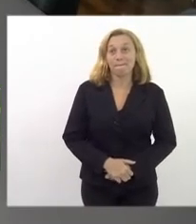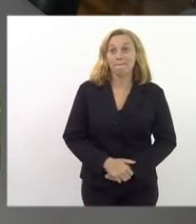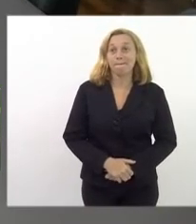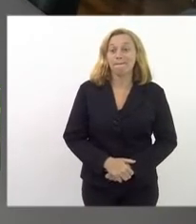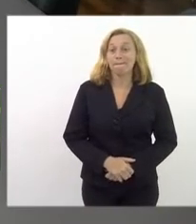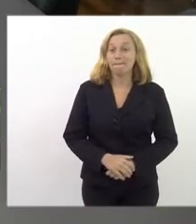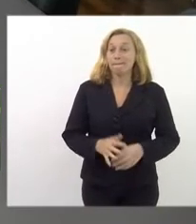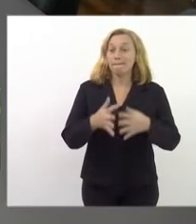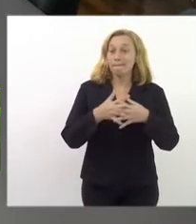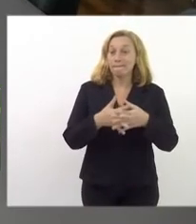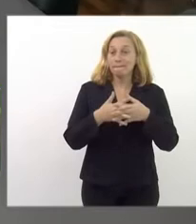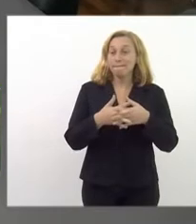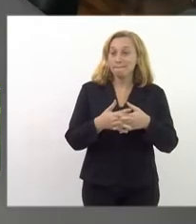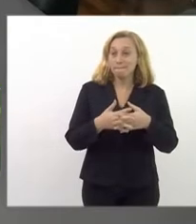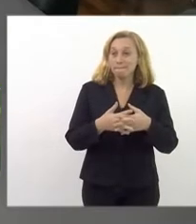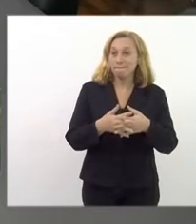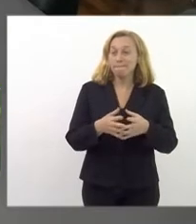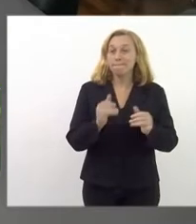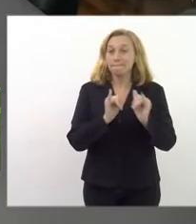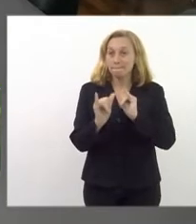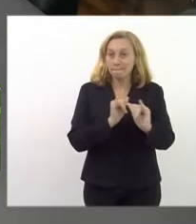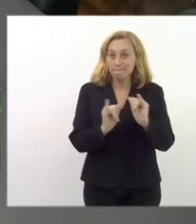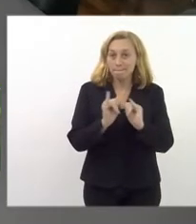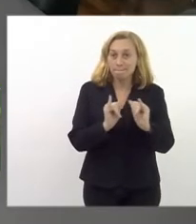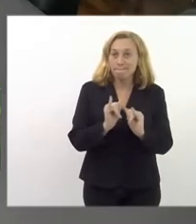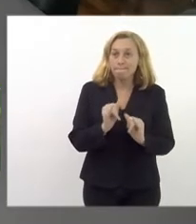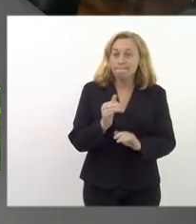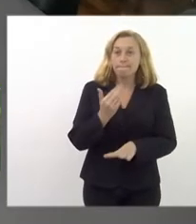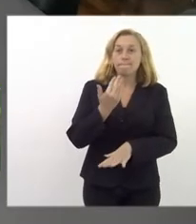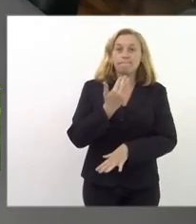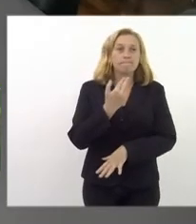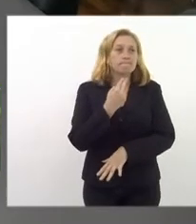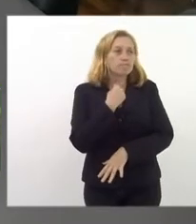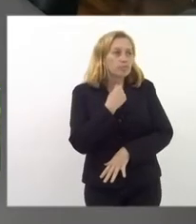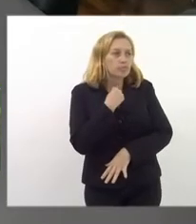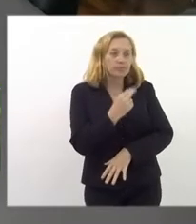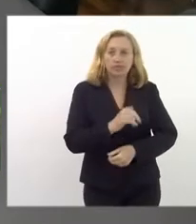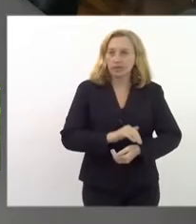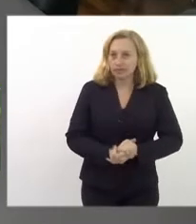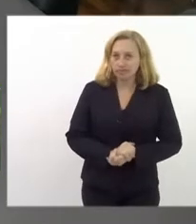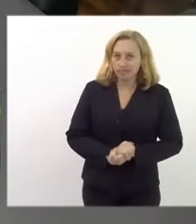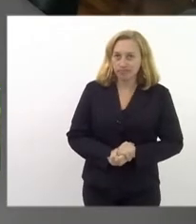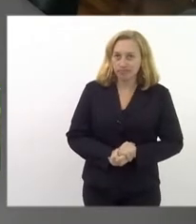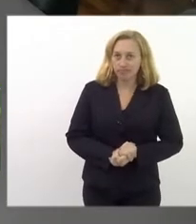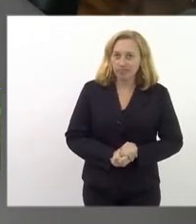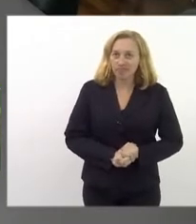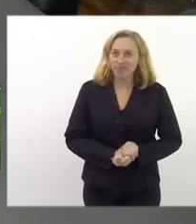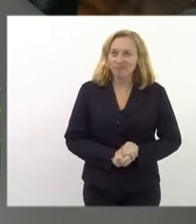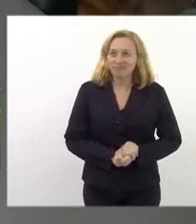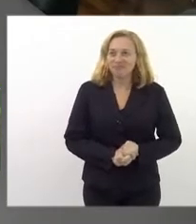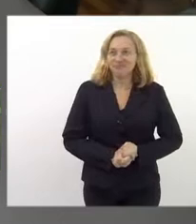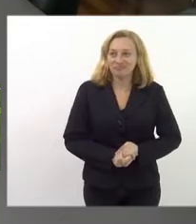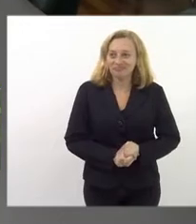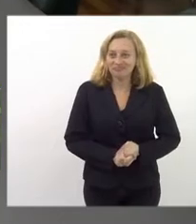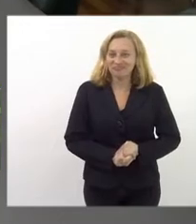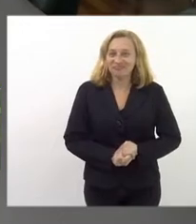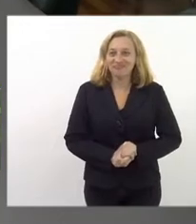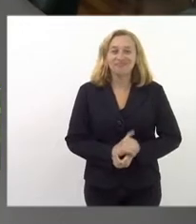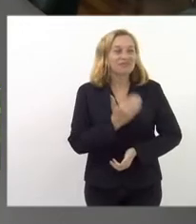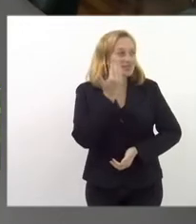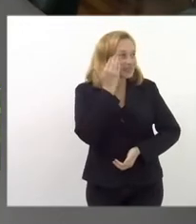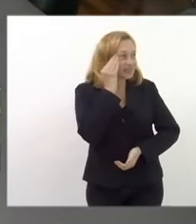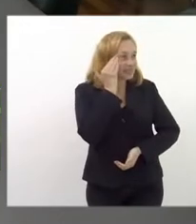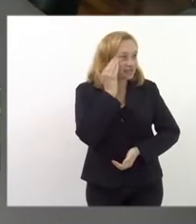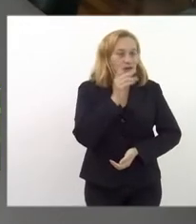conflito, né? Porque não pode o entendimento da PGFN prevalecer sobre o entendimento